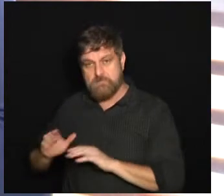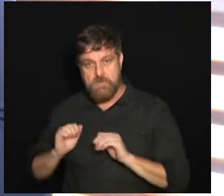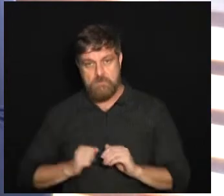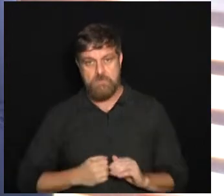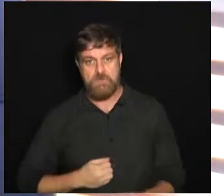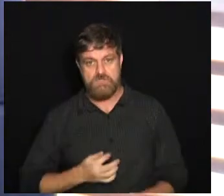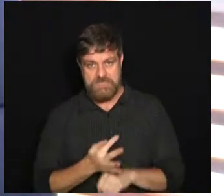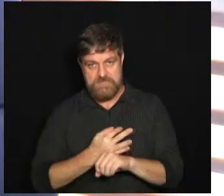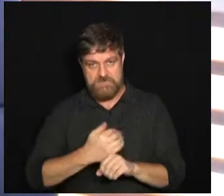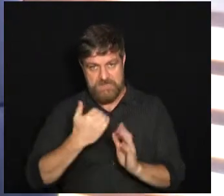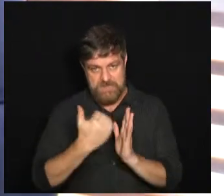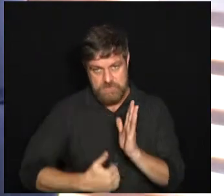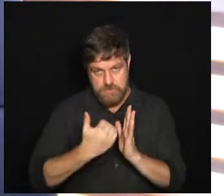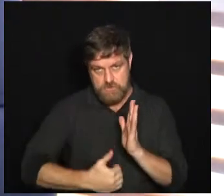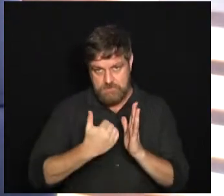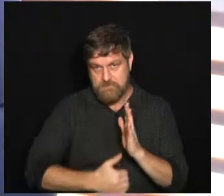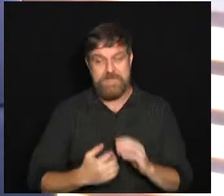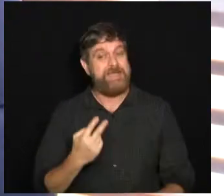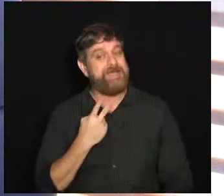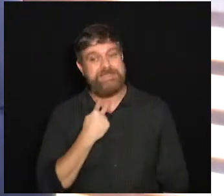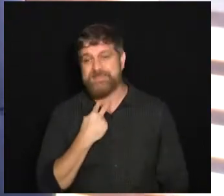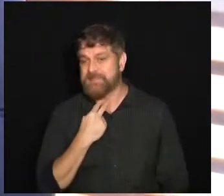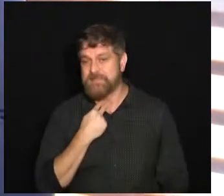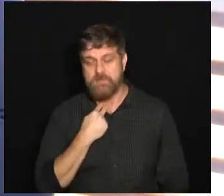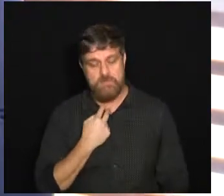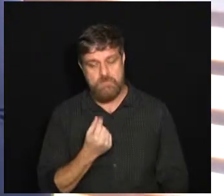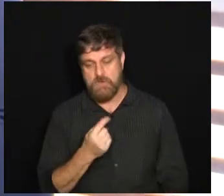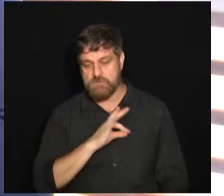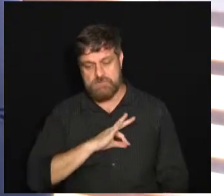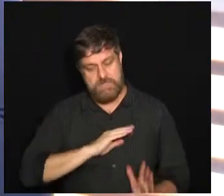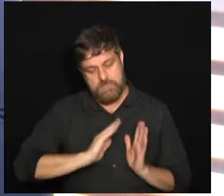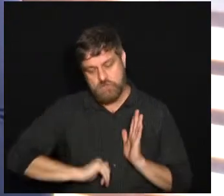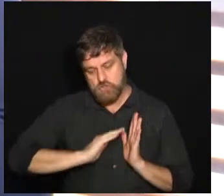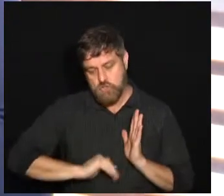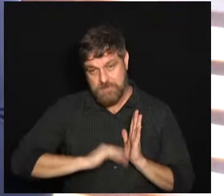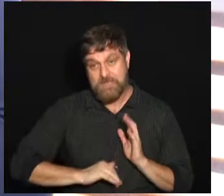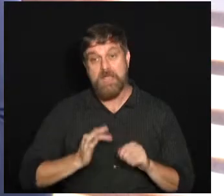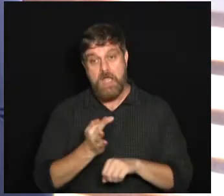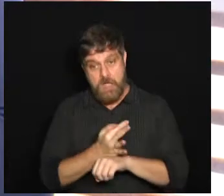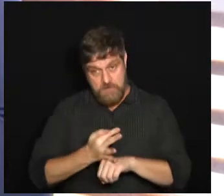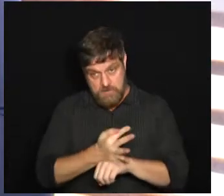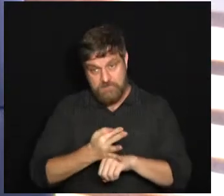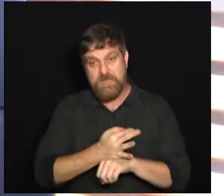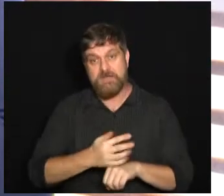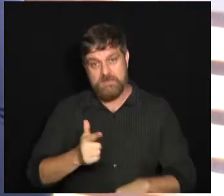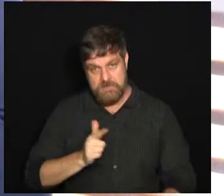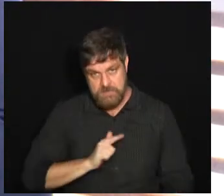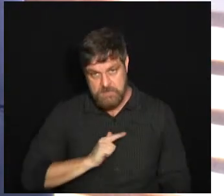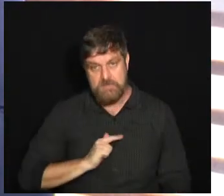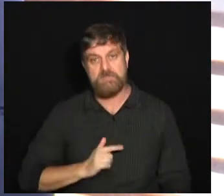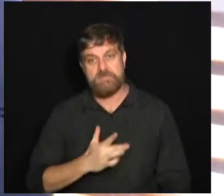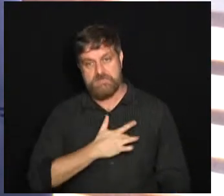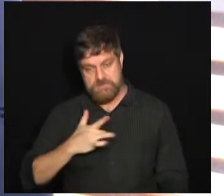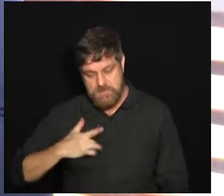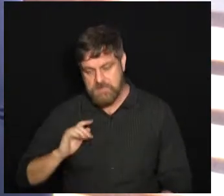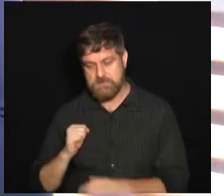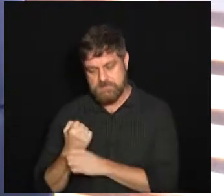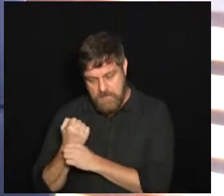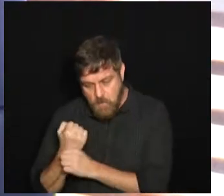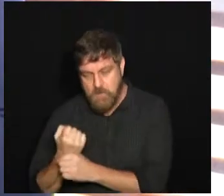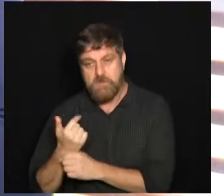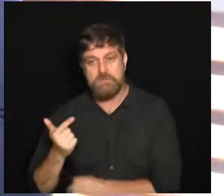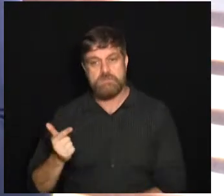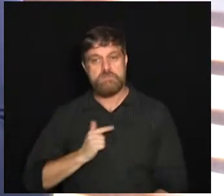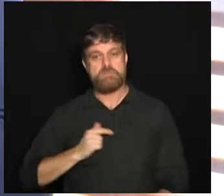das férias? Os dias de afastamento não podem ser descontados das férias. As férias têm como essência garantir a saúde, a segurança,